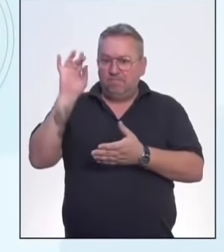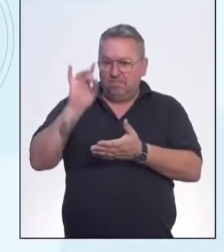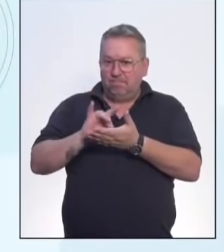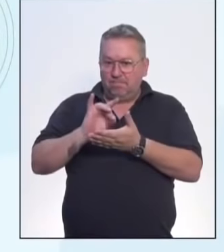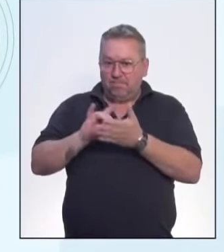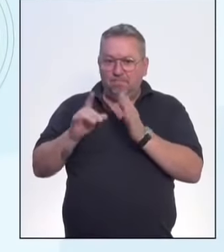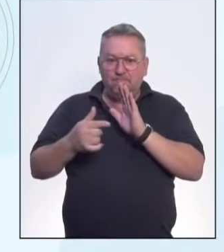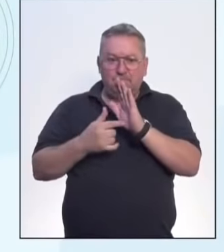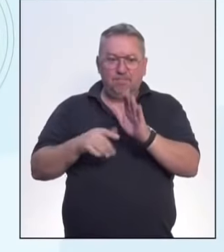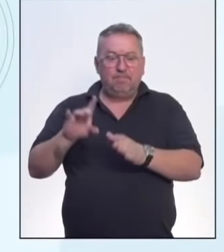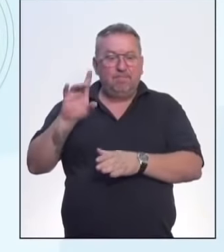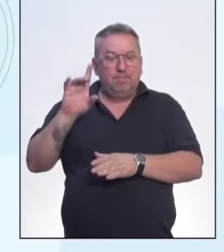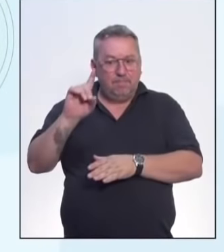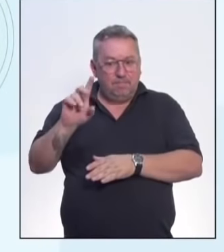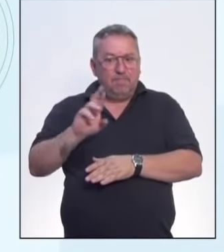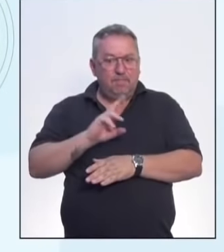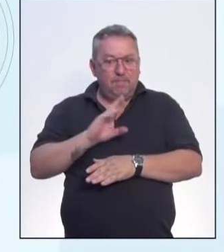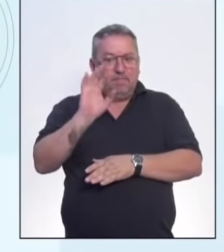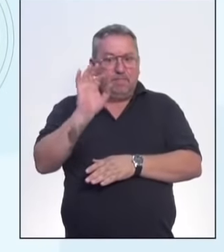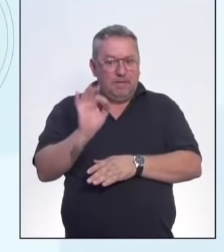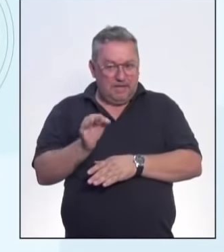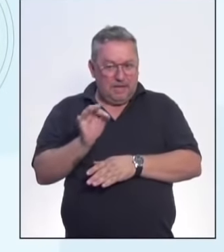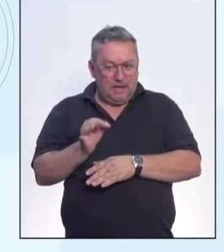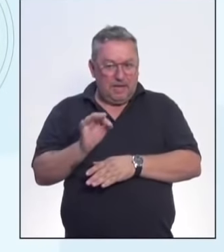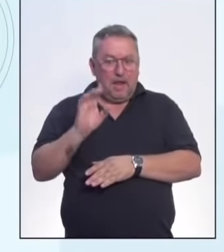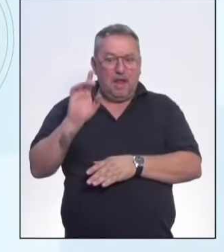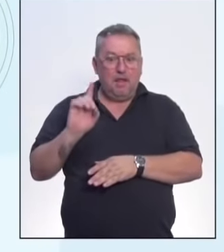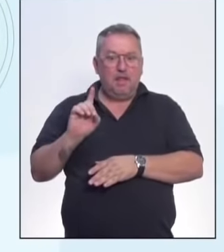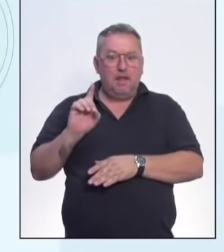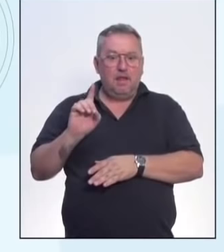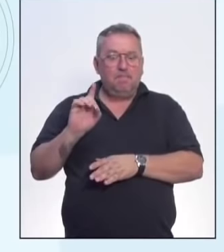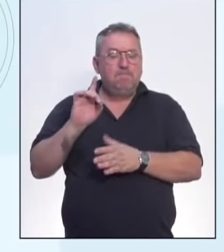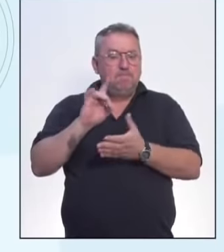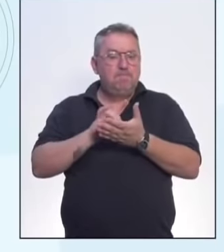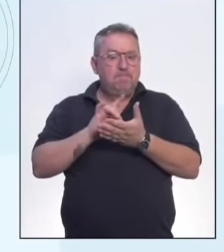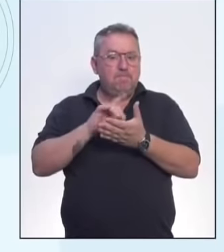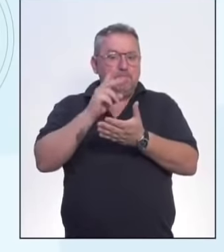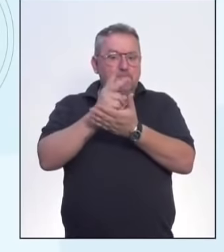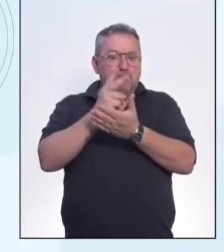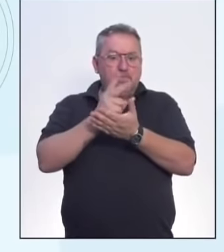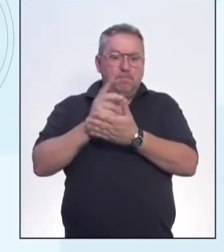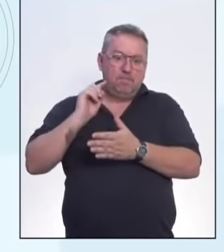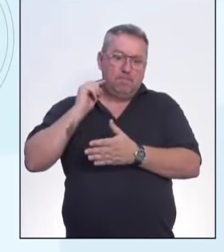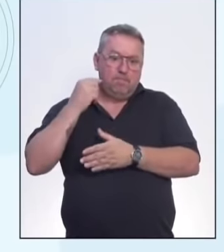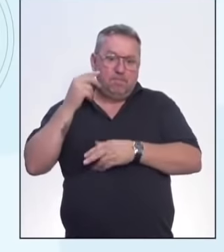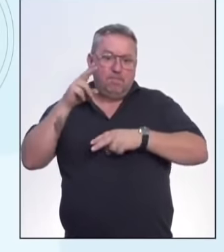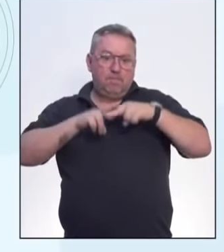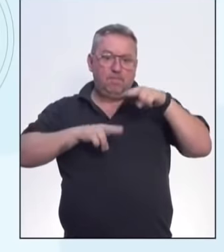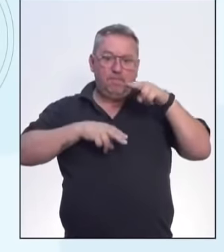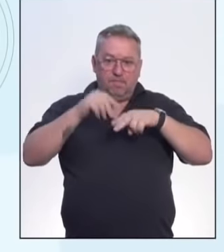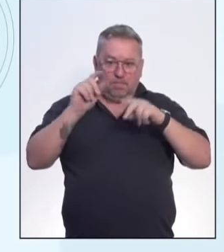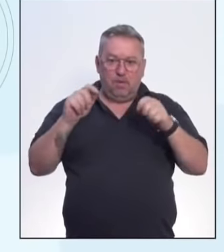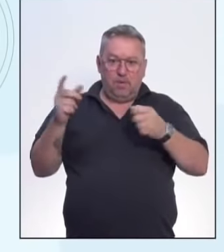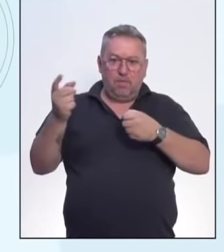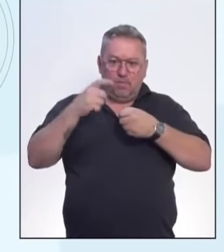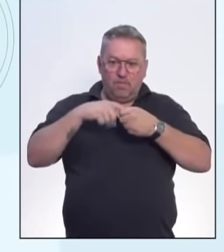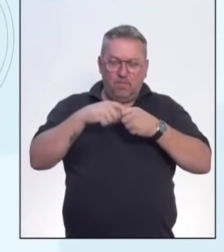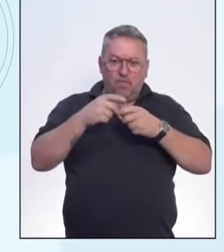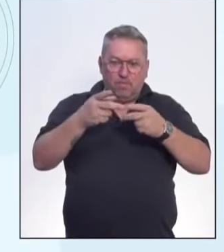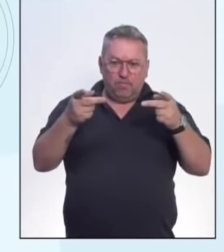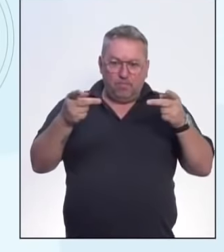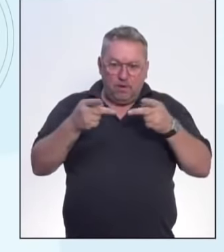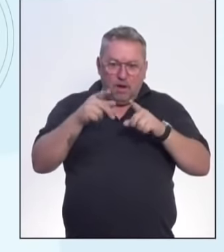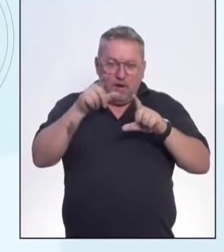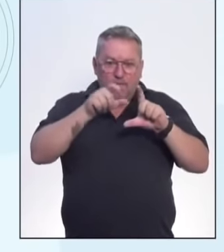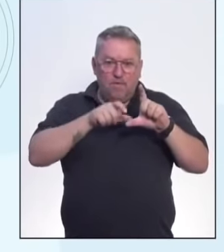que aparece ali para vocês. A alternativa correta é a D, realmente. Os meses de maio e junho. Podemos voltar lá no gráfico, por